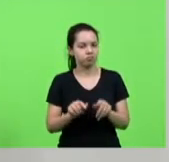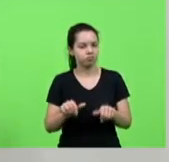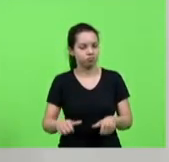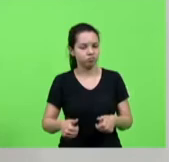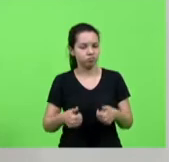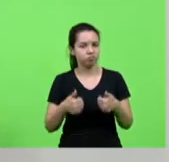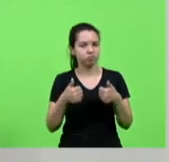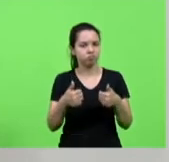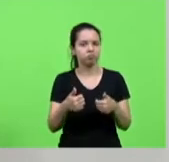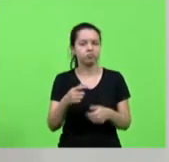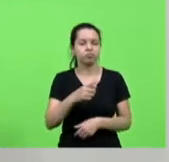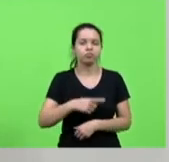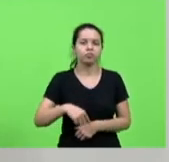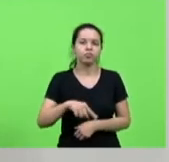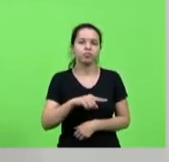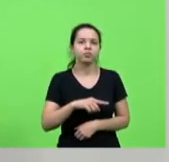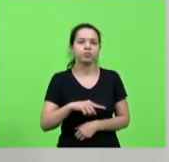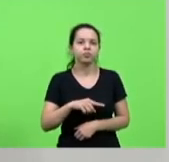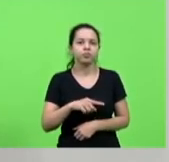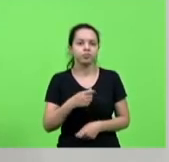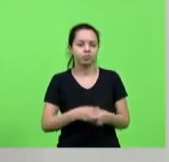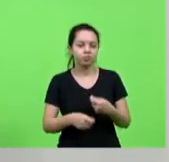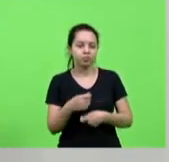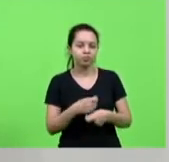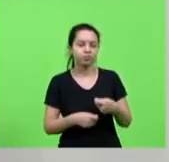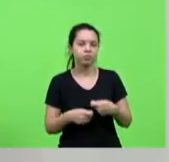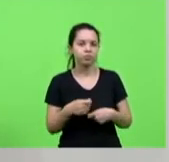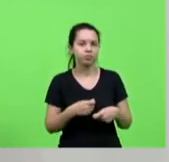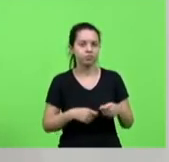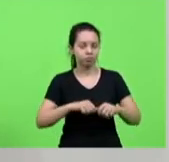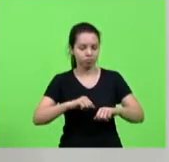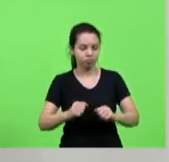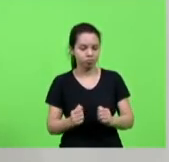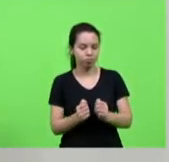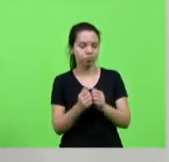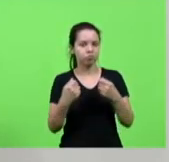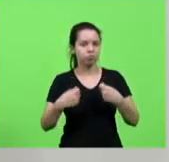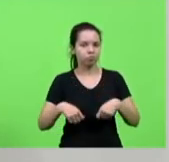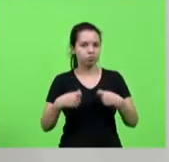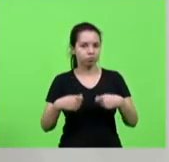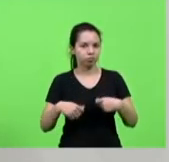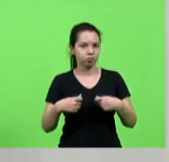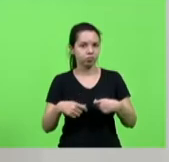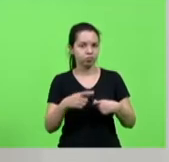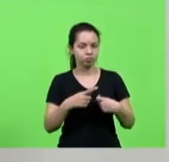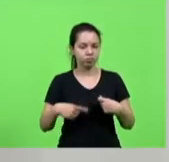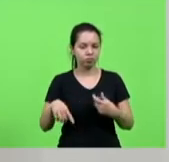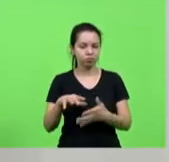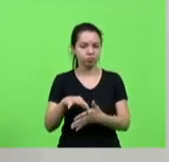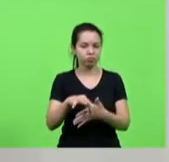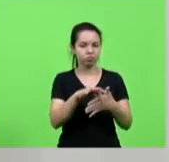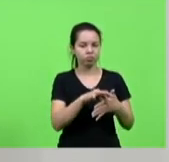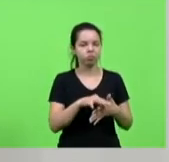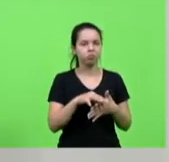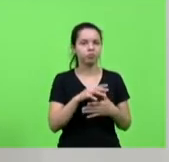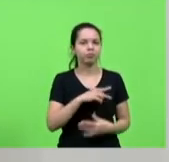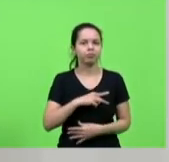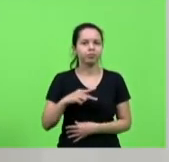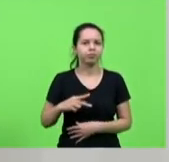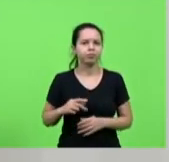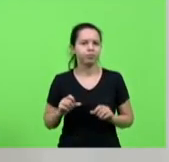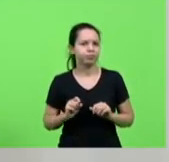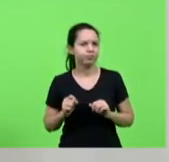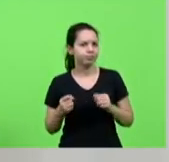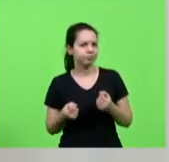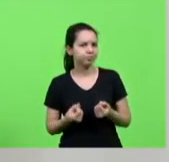economia. Unamos nossos esforços enquanto lideranças públicas em defesa das vidas e